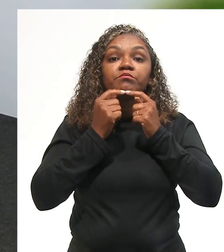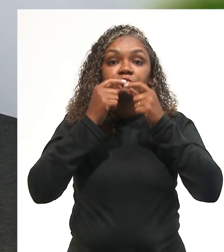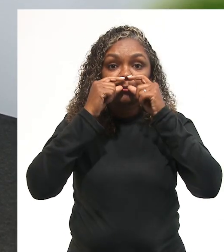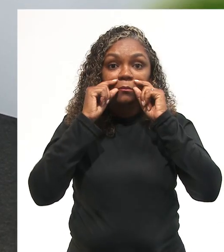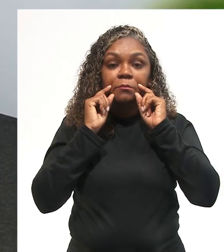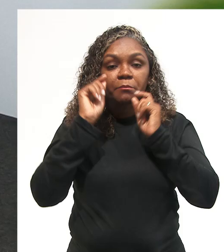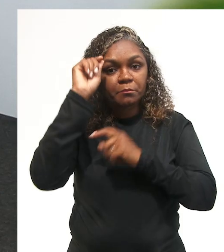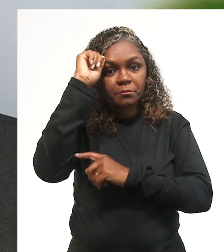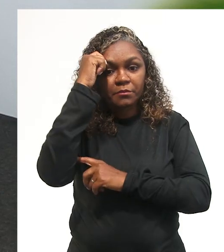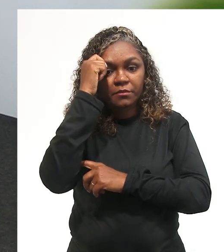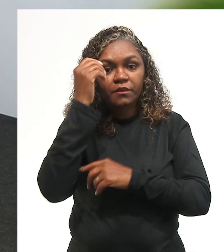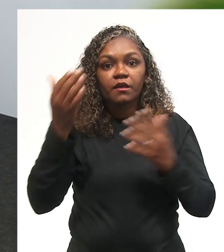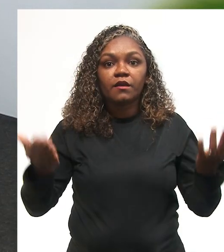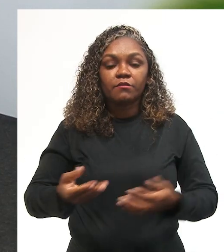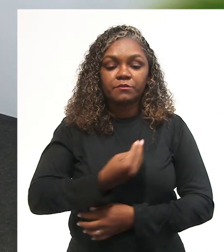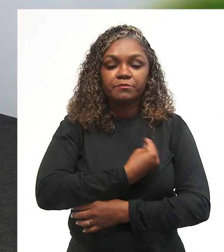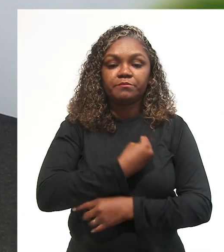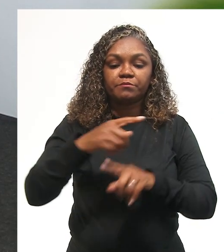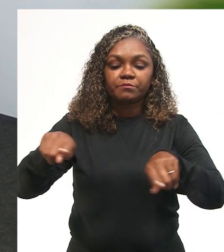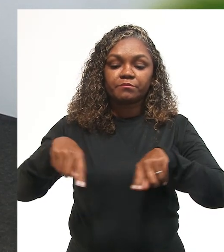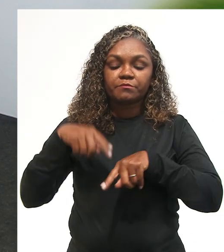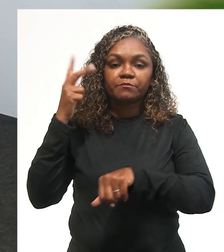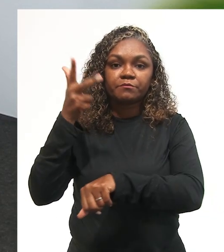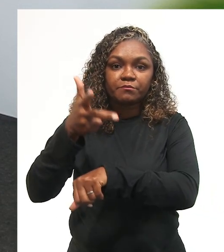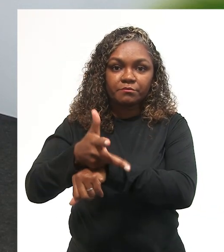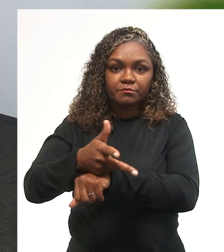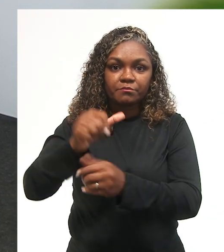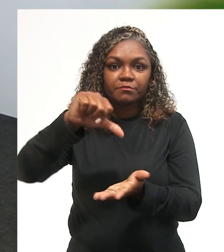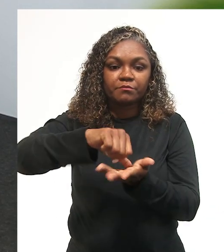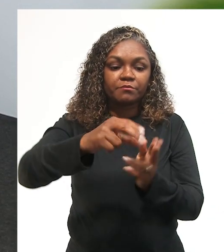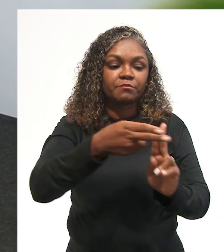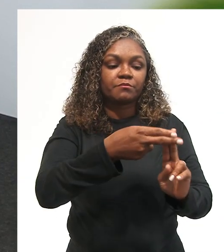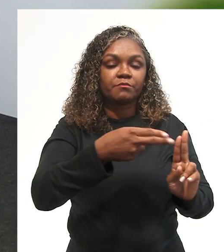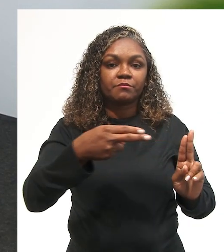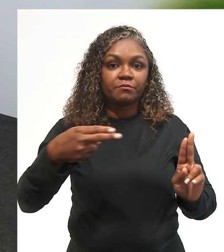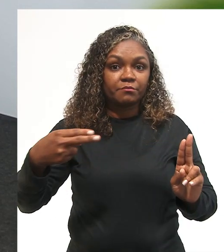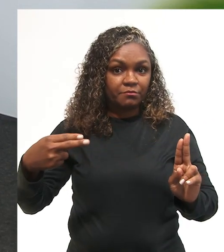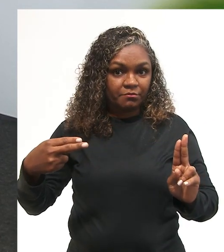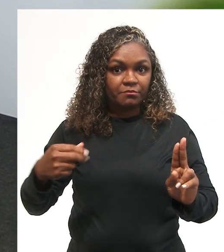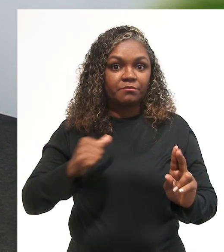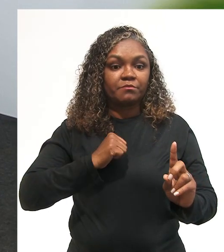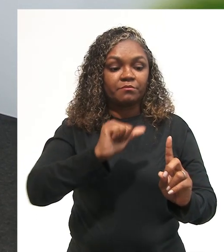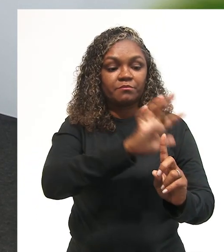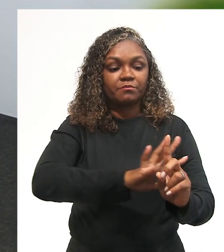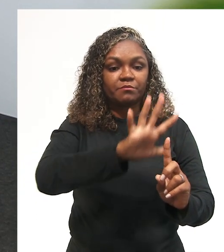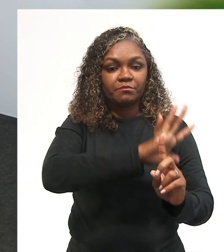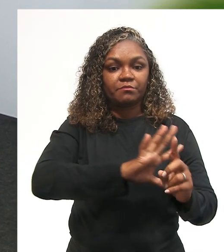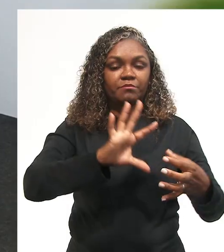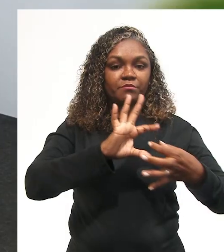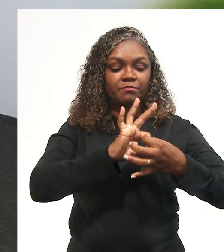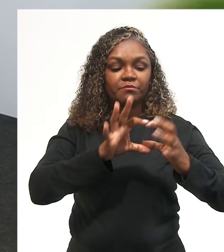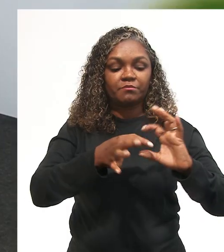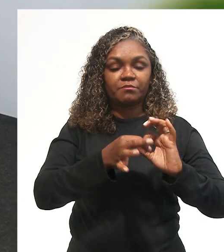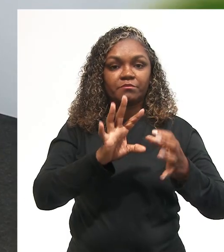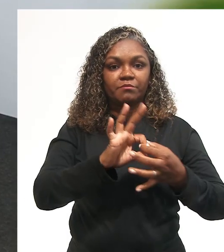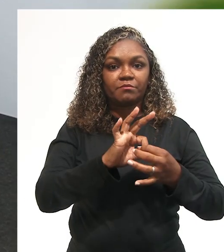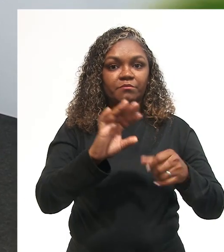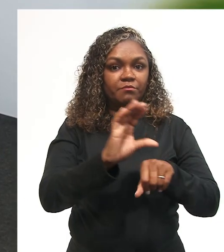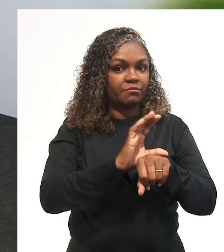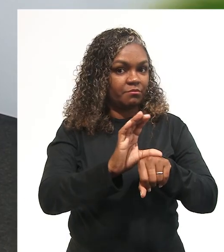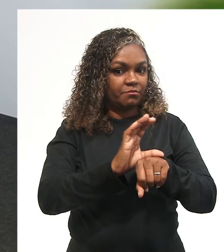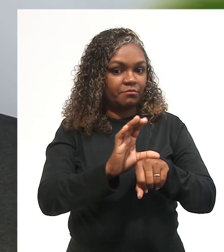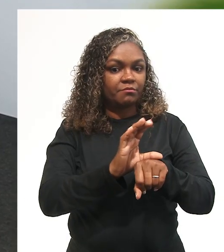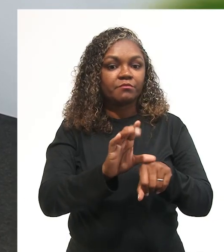de gravação do IFRO, Campus Porto Velho, Zona Norte, onde ao fundo temos uma parede branca com pontos interligados na